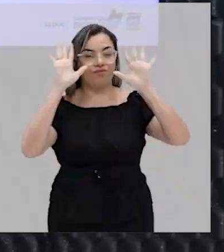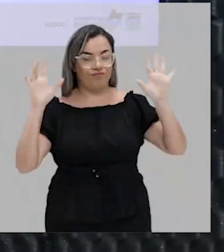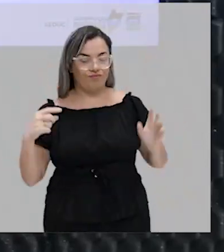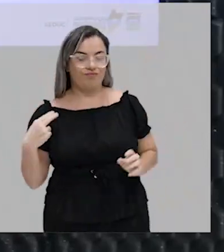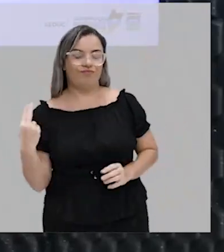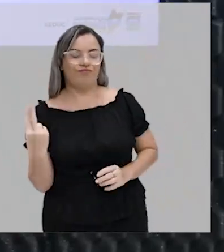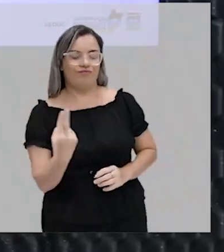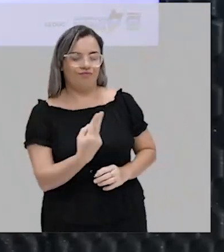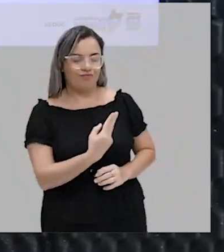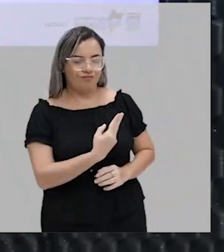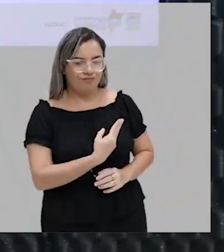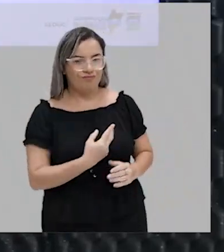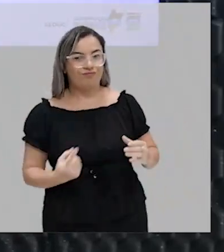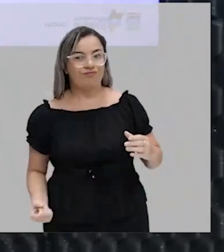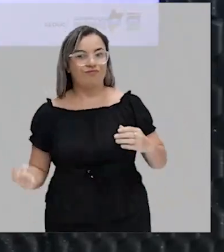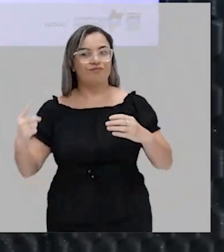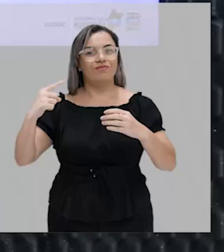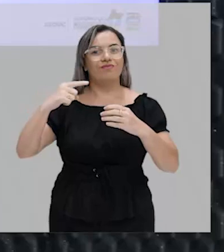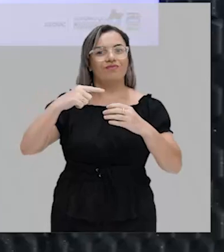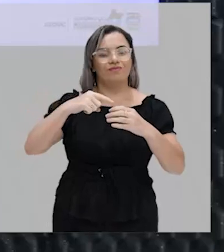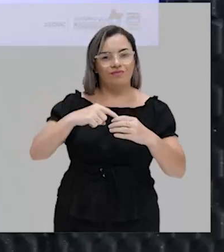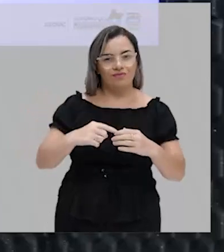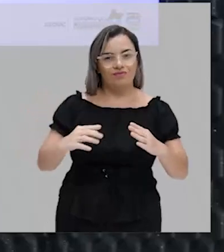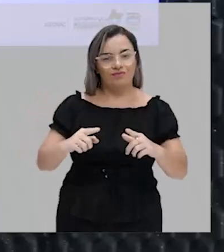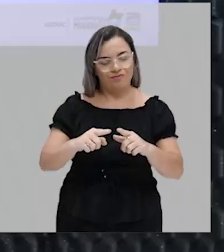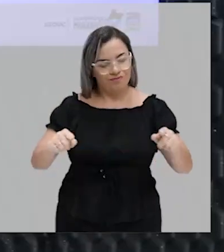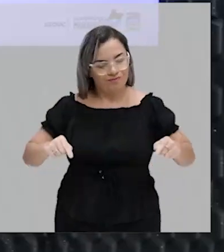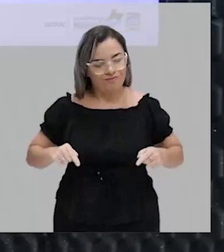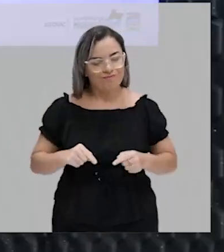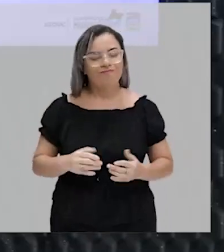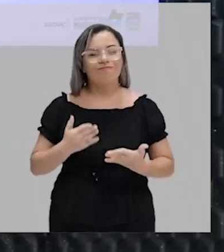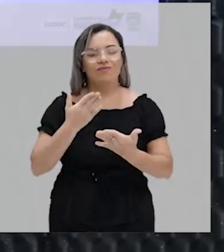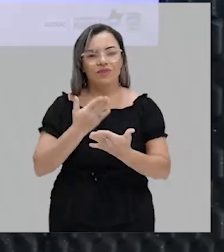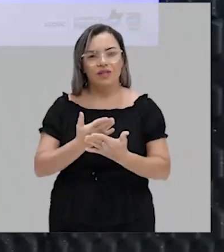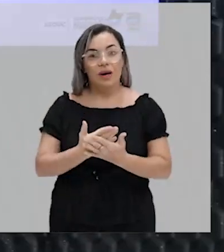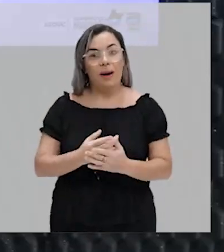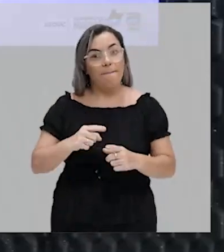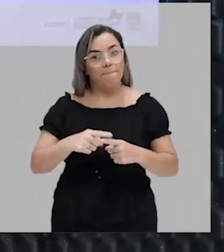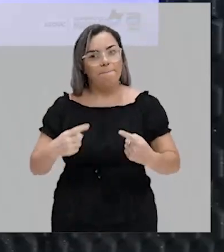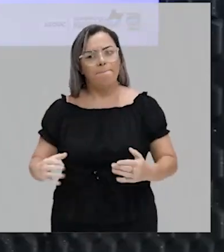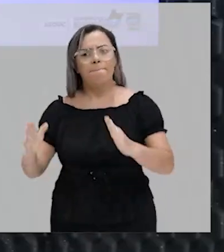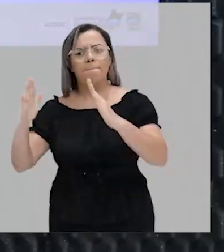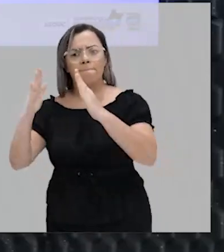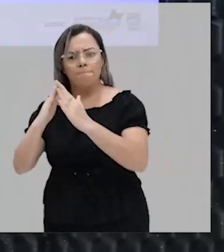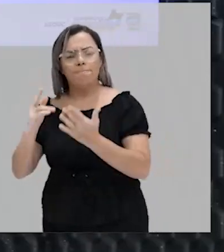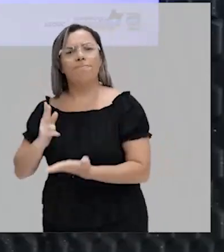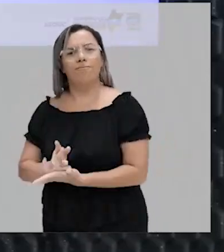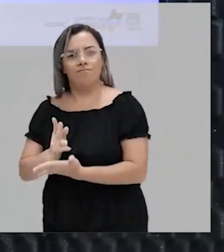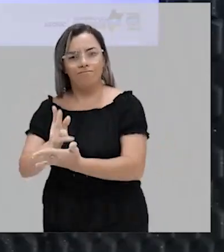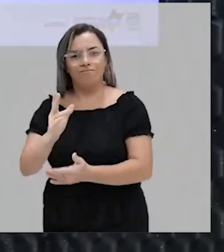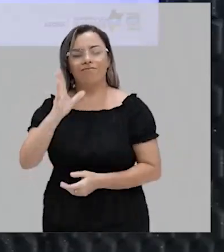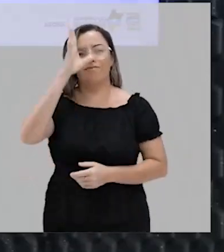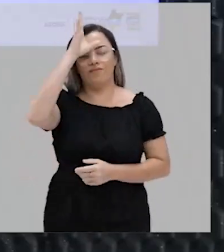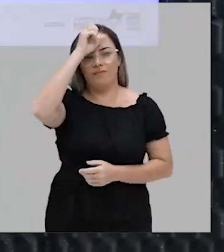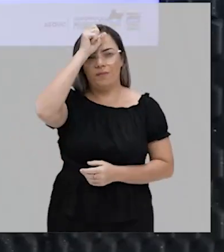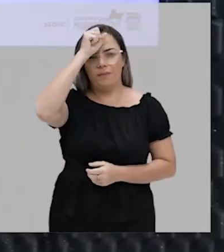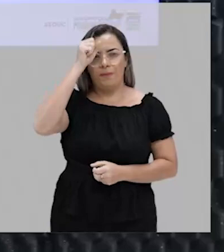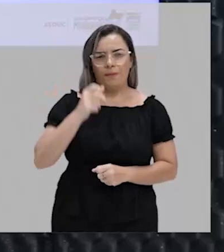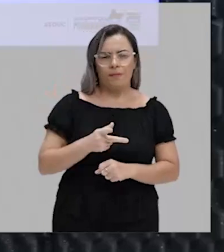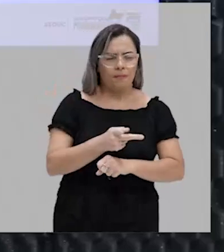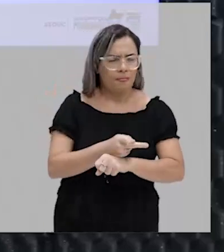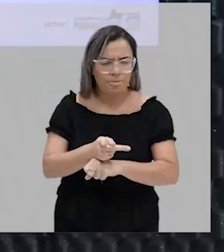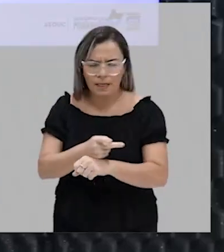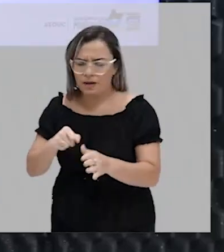aí retornando, né? Estamos voltando para a sala de aula, mas quando tu está em casa, tu pode continuar teu aprendizado, né? Buscando